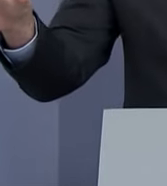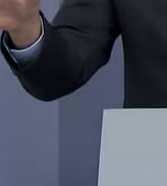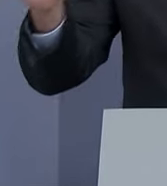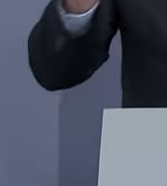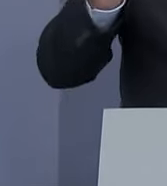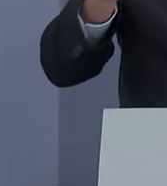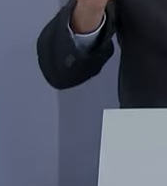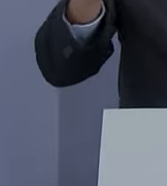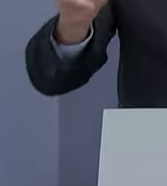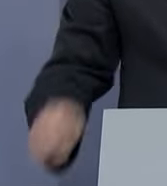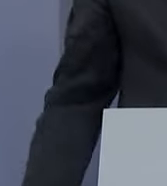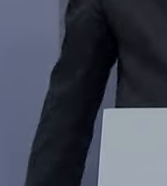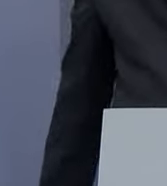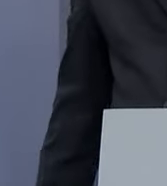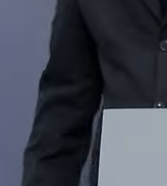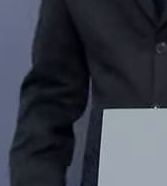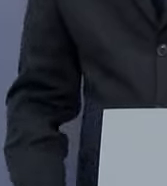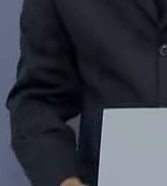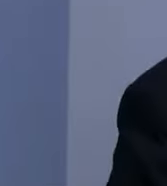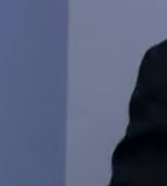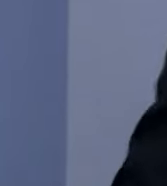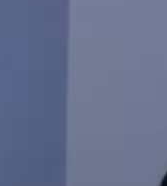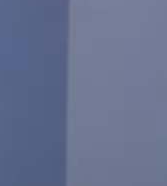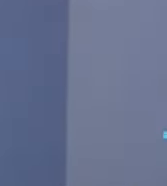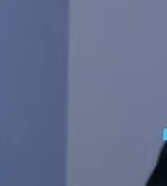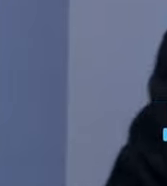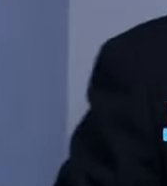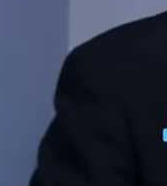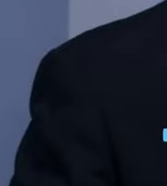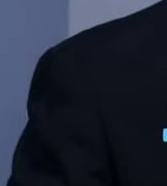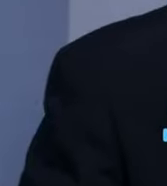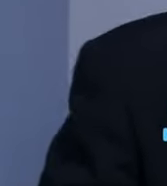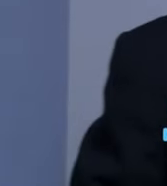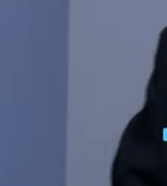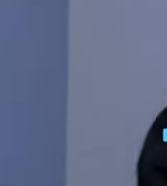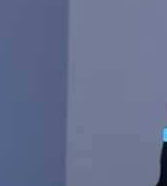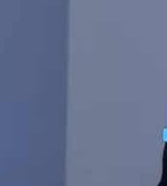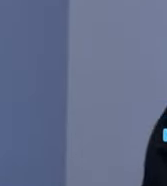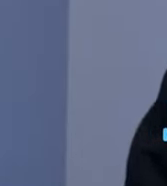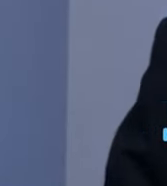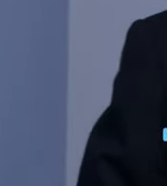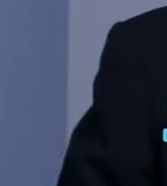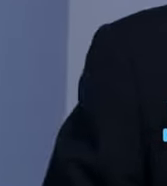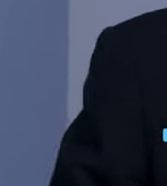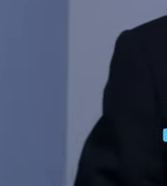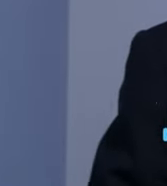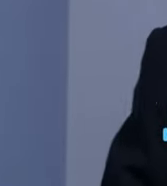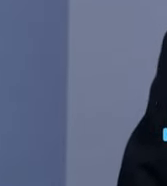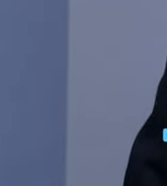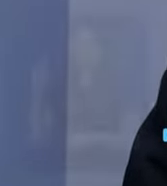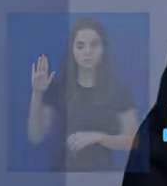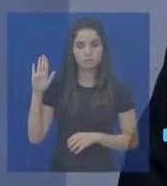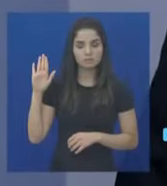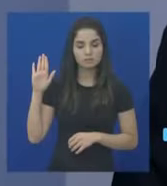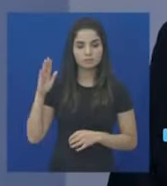escolher aqui. O seu tempo passa a contar a partir de agora. Muito bem. Quero perguntar ao candidato